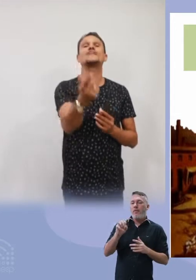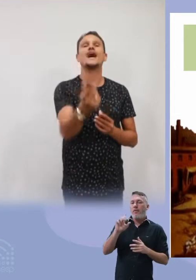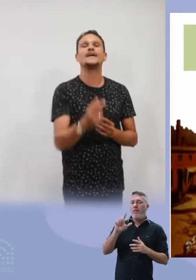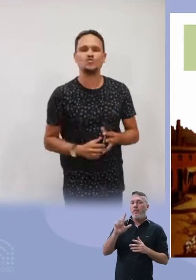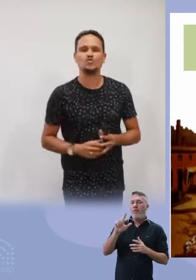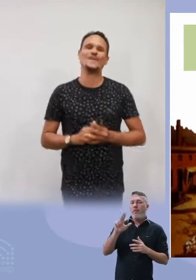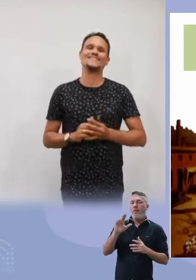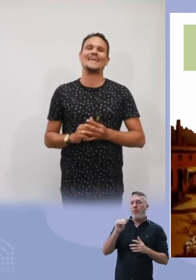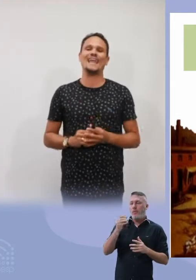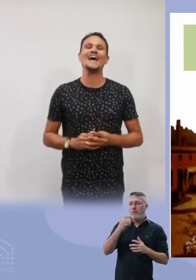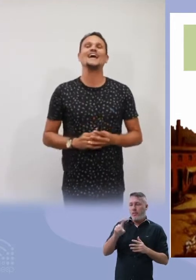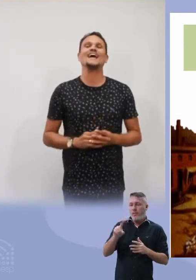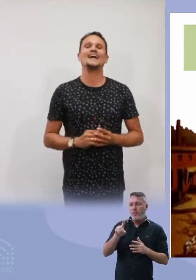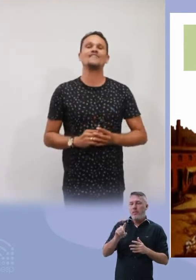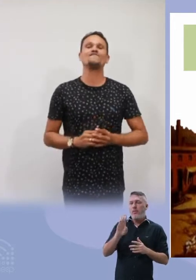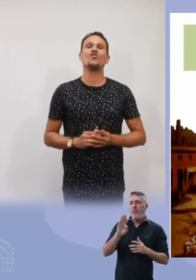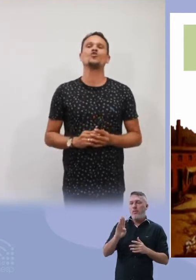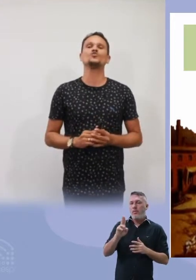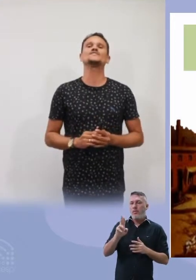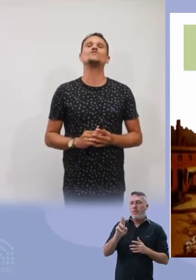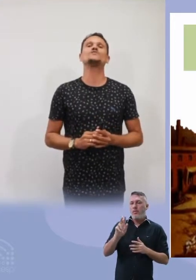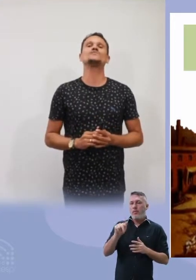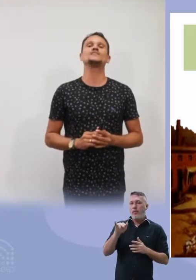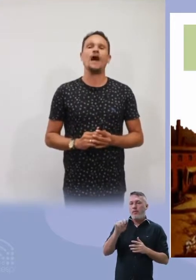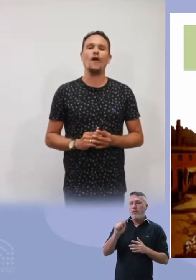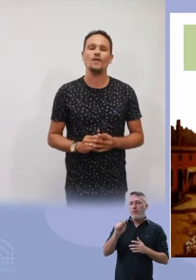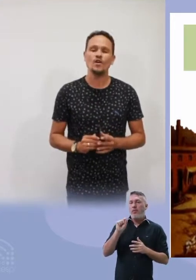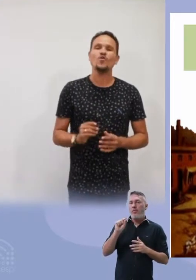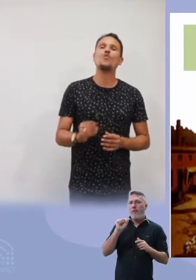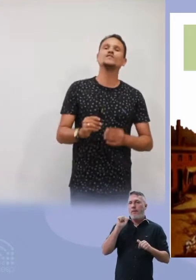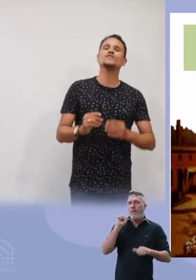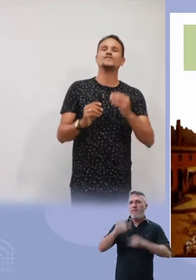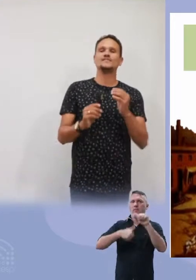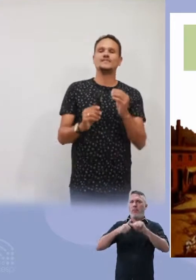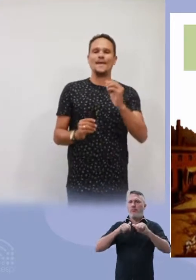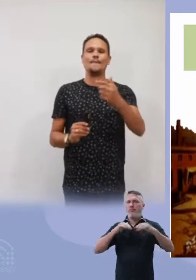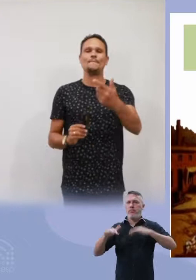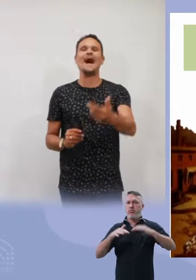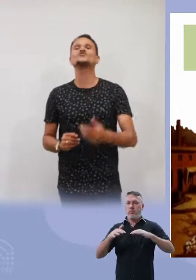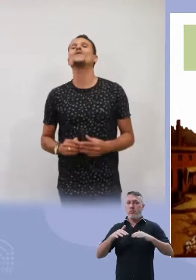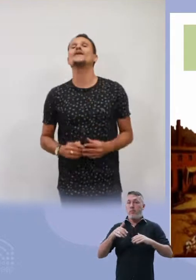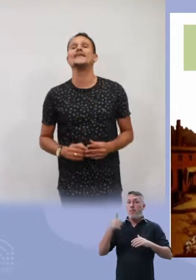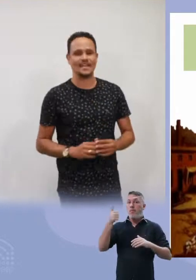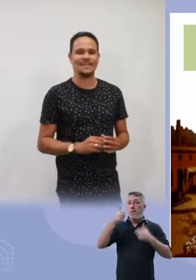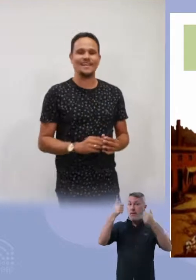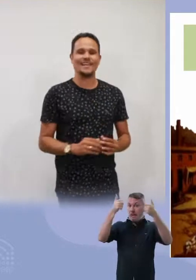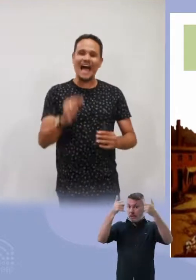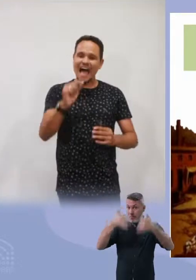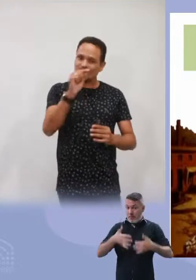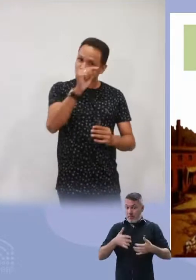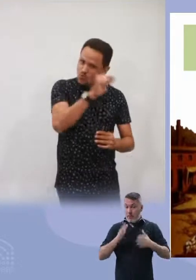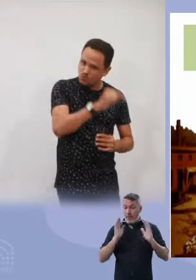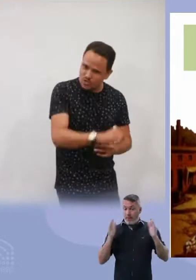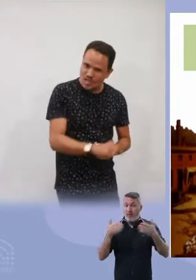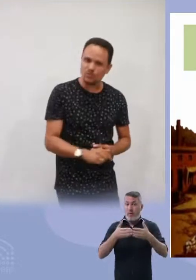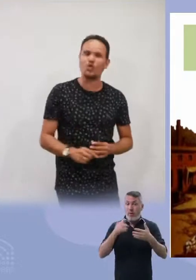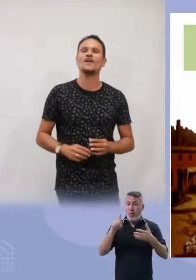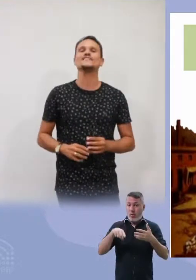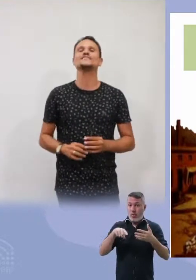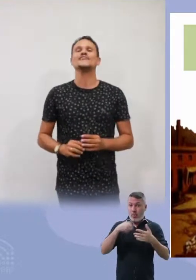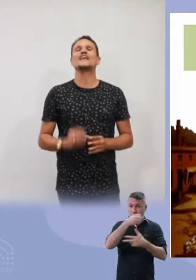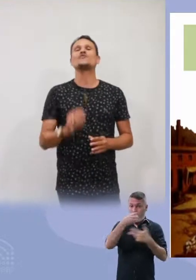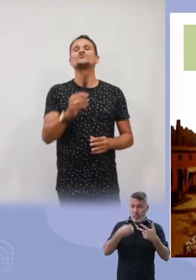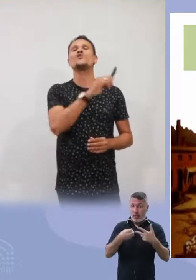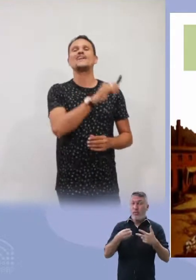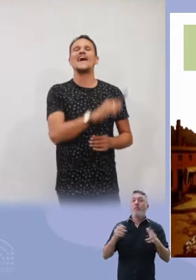que está aí na sua tela: Revolução Industrial. Quando você pega a base do Enem, lá num dos